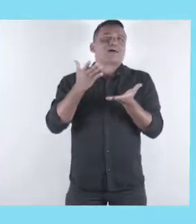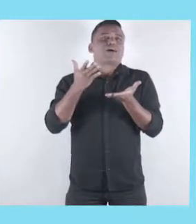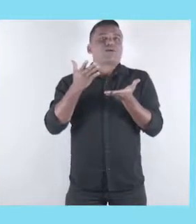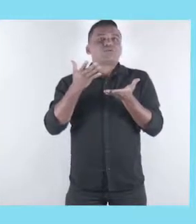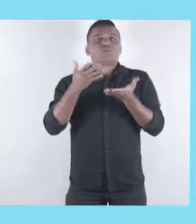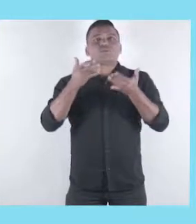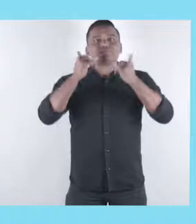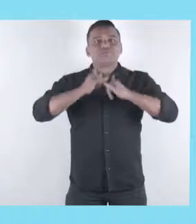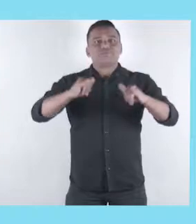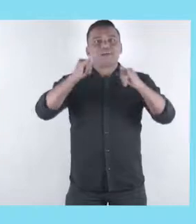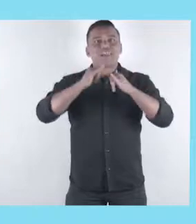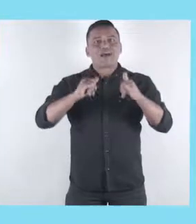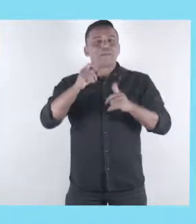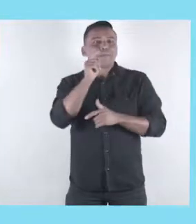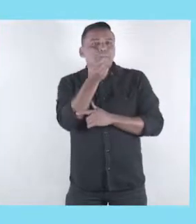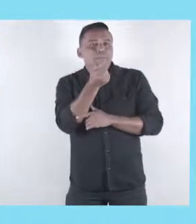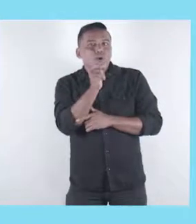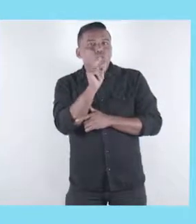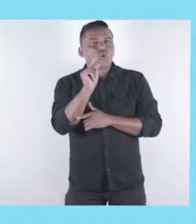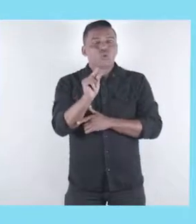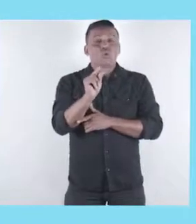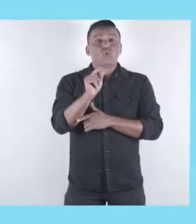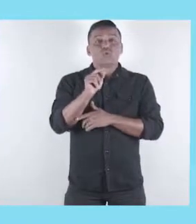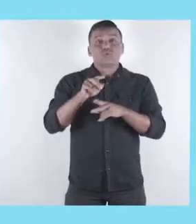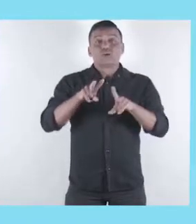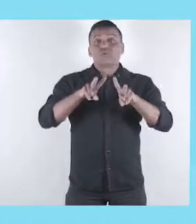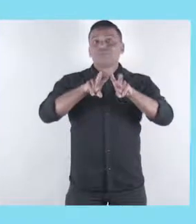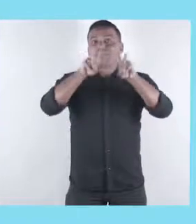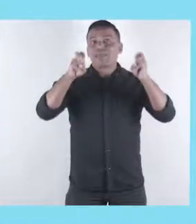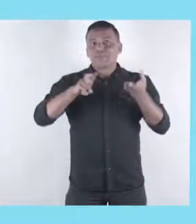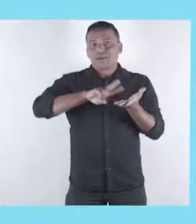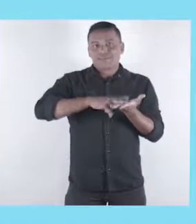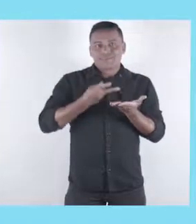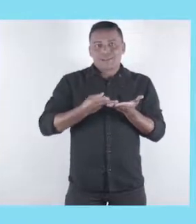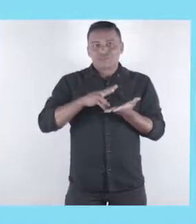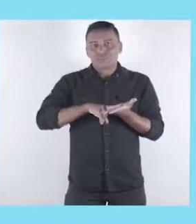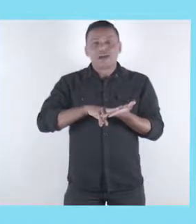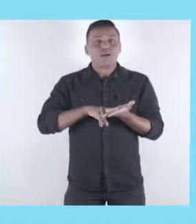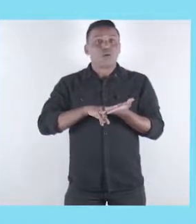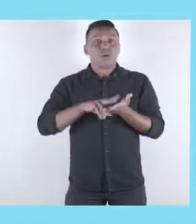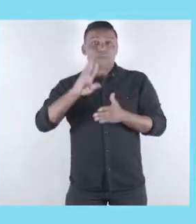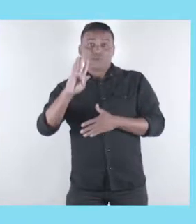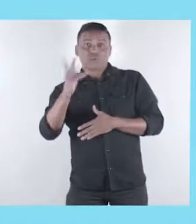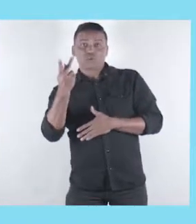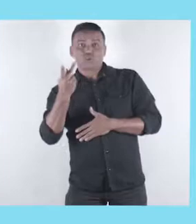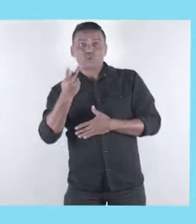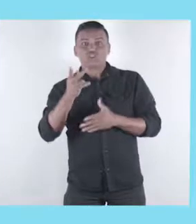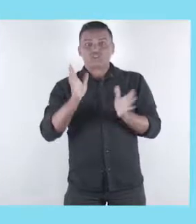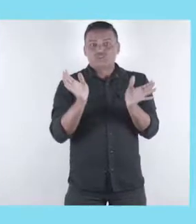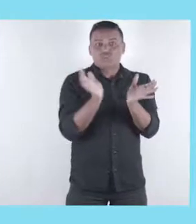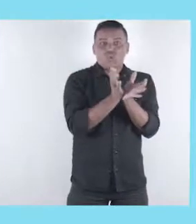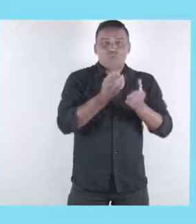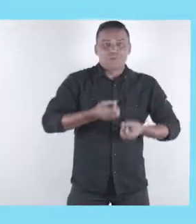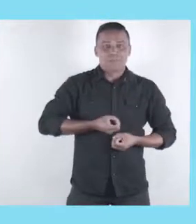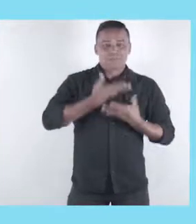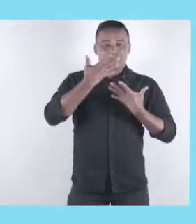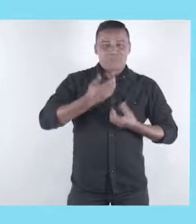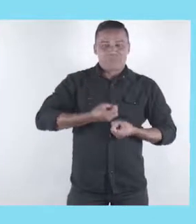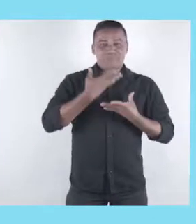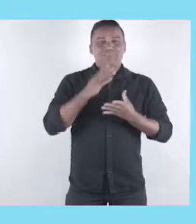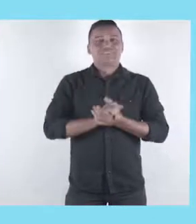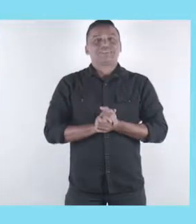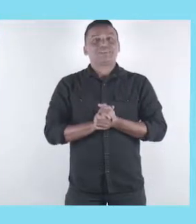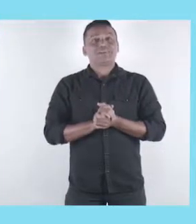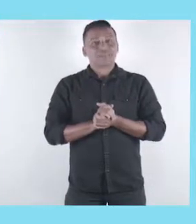tradução né de Belo Horizonte e os poetas eu quero dá nem de escrever aqui eu tô com uma roupa é